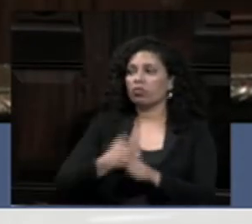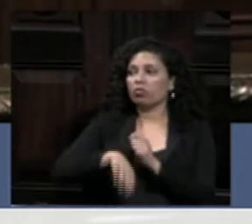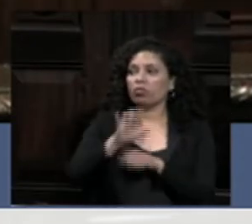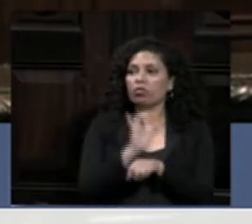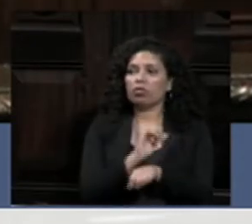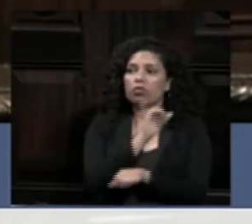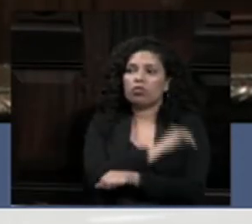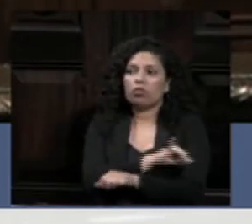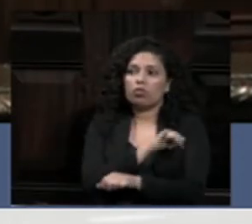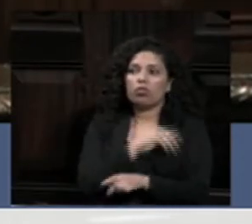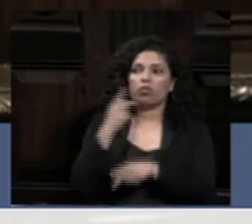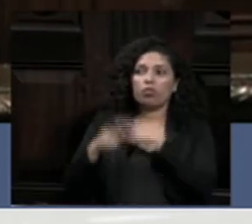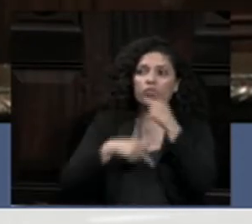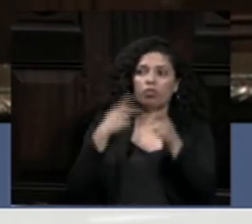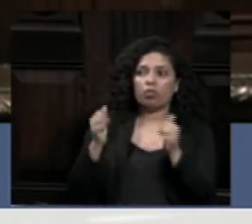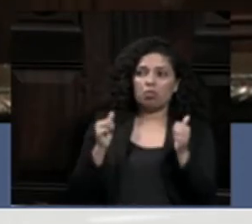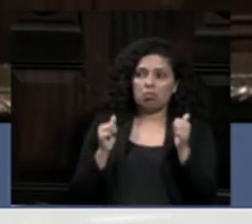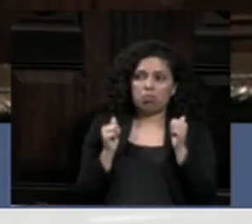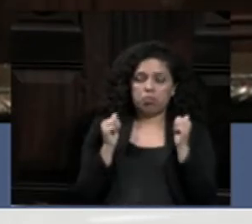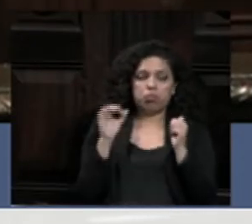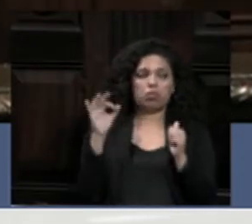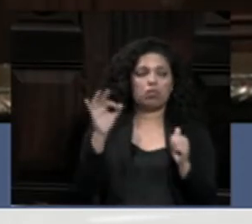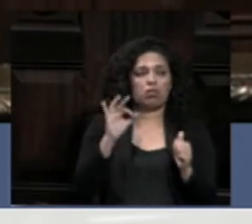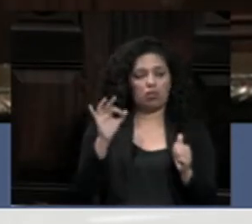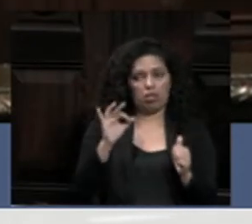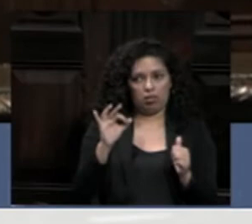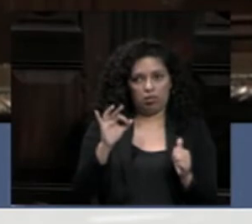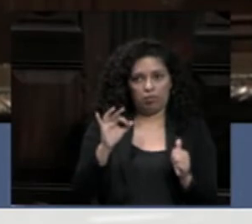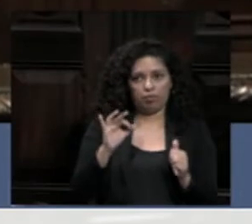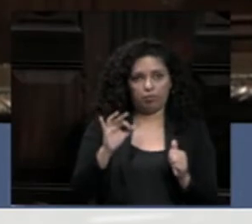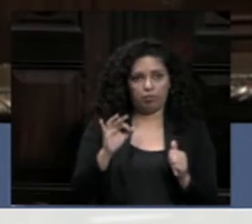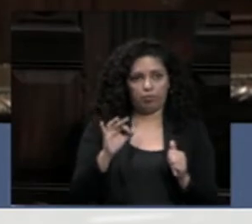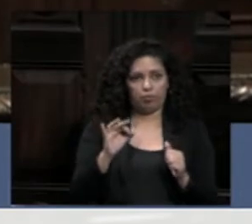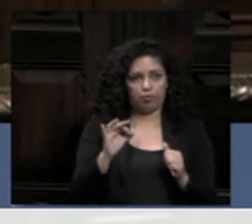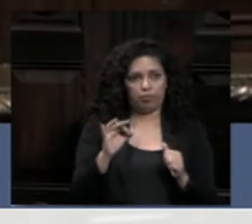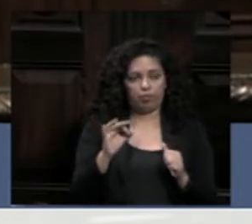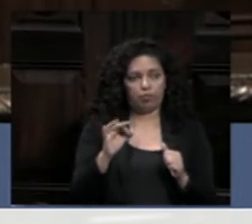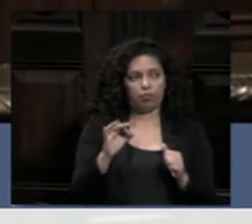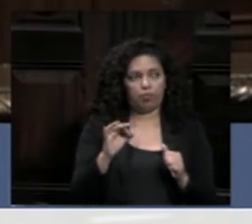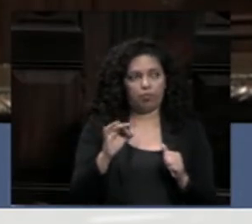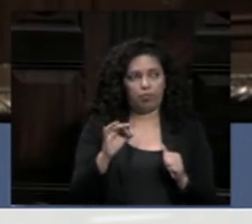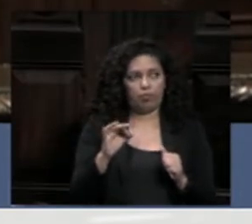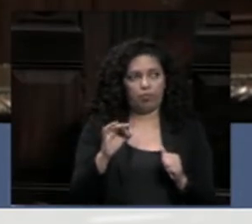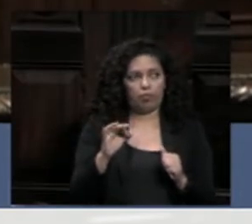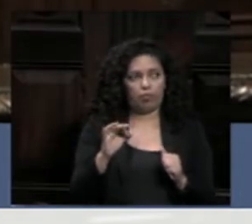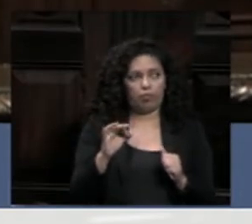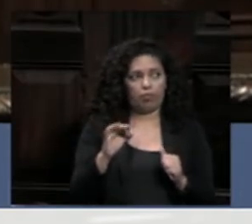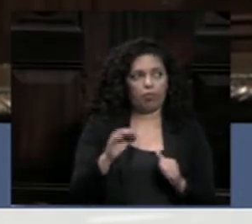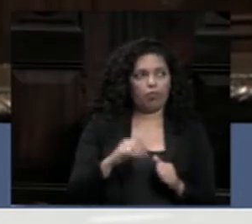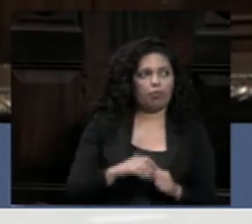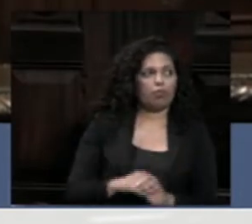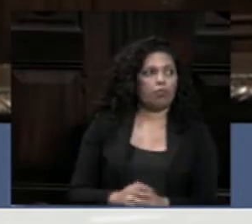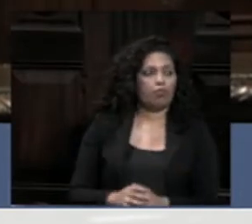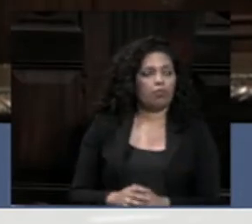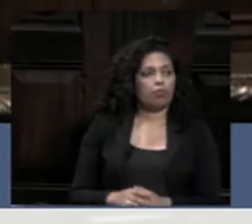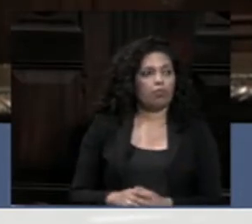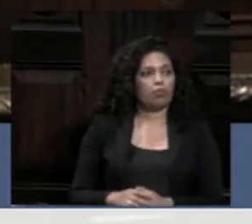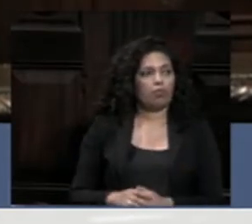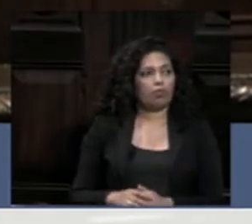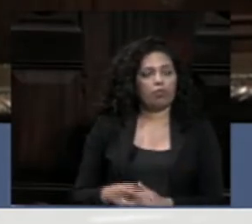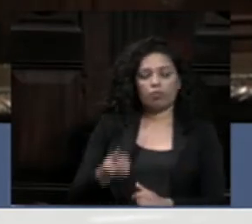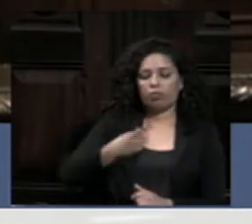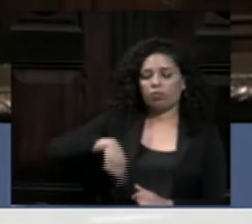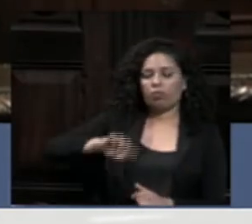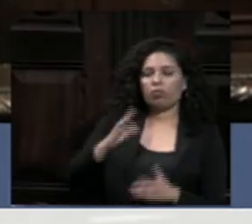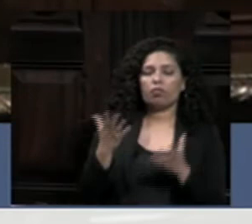bomba estoura na mão dos prefeitos daquela região, que é de fato a mais negligenciada do estado. E a proposta é a